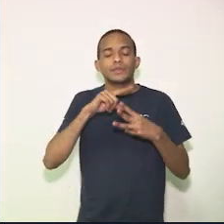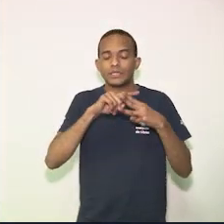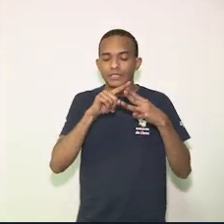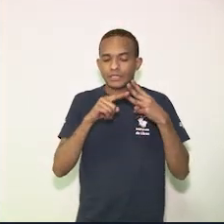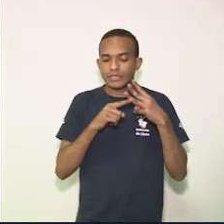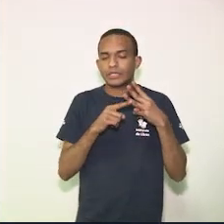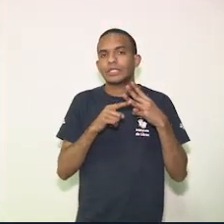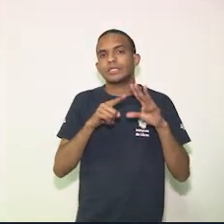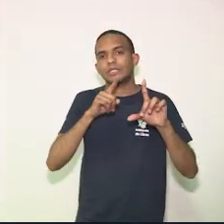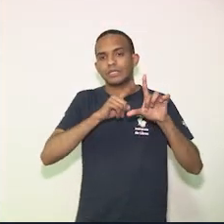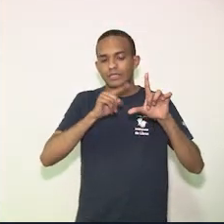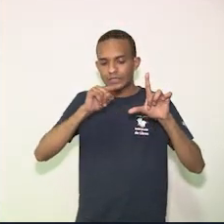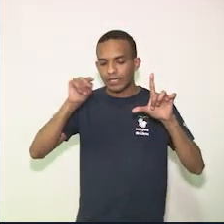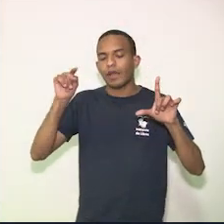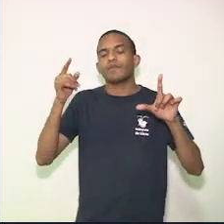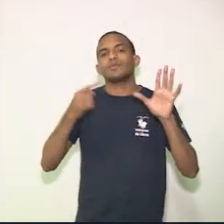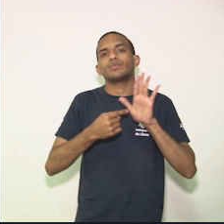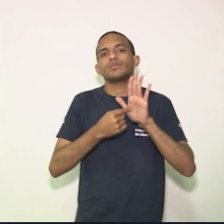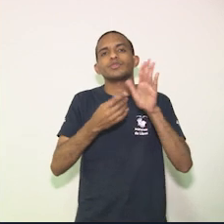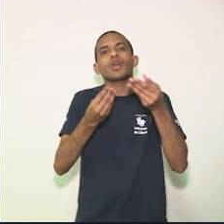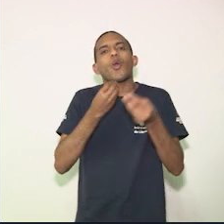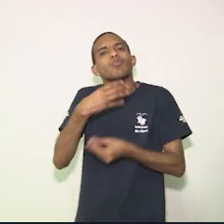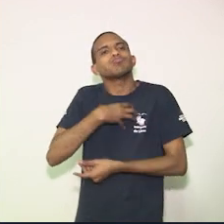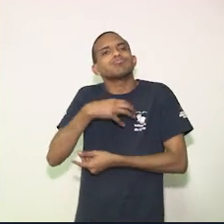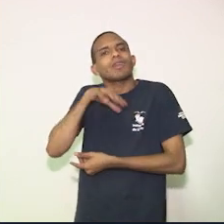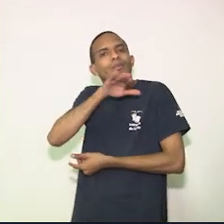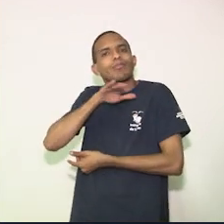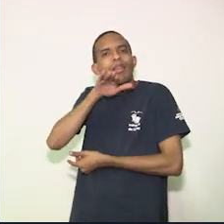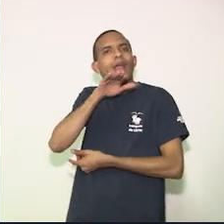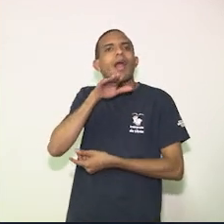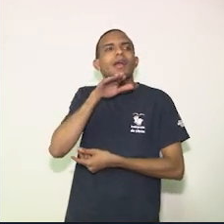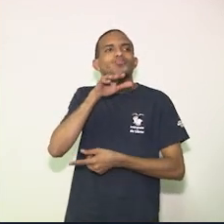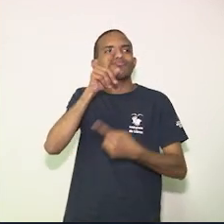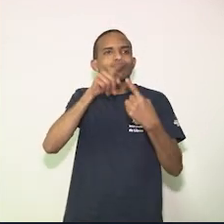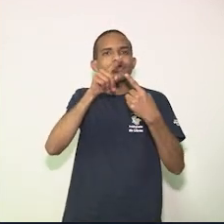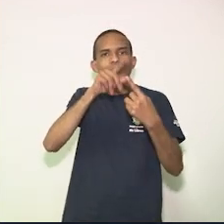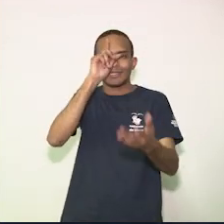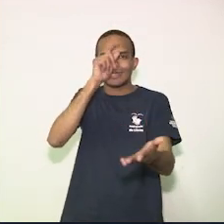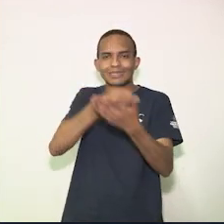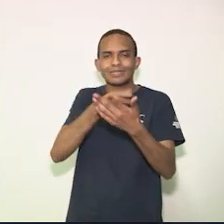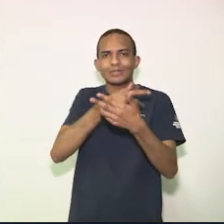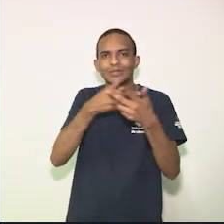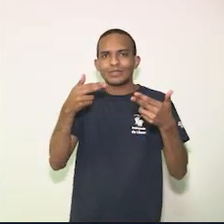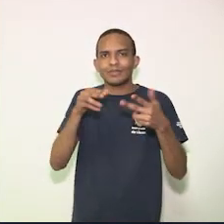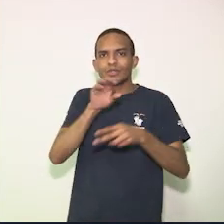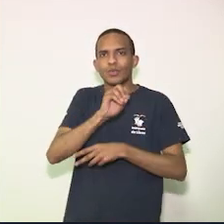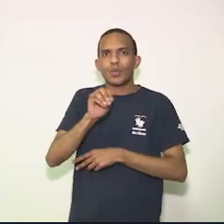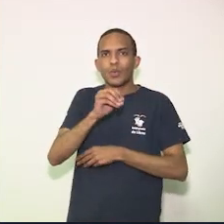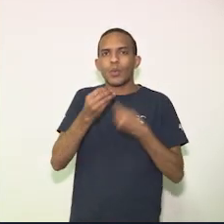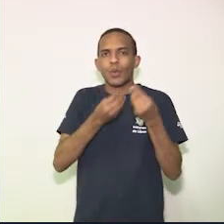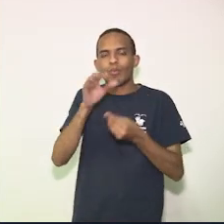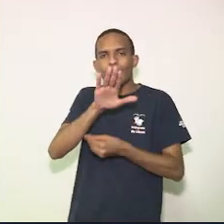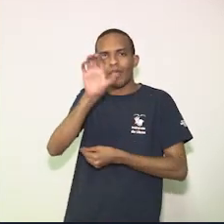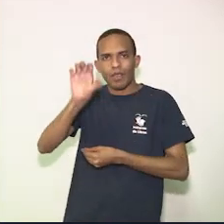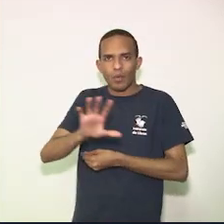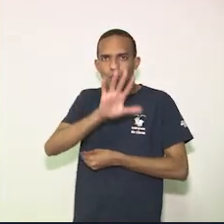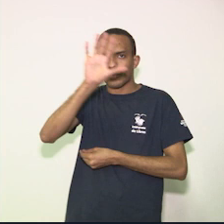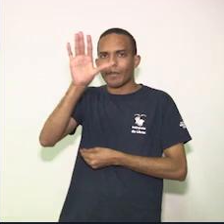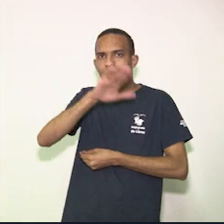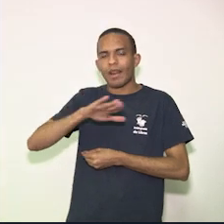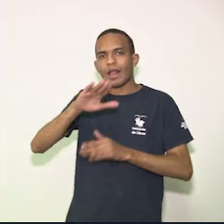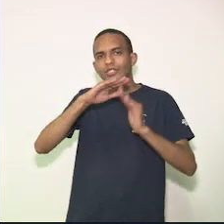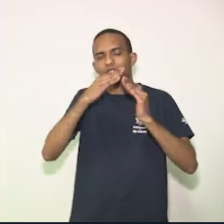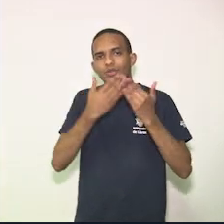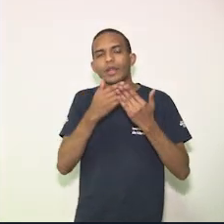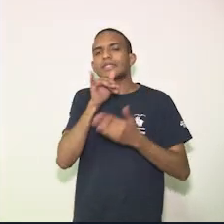3 gráficos que mostram o comportamento na área das decisões na Europa, na área escolar.